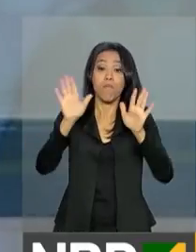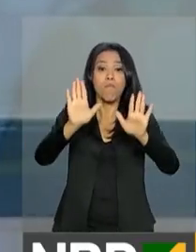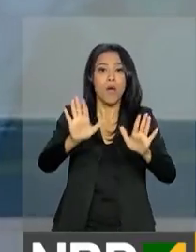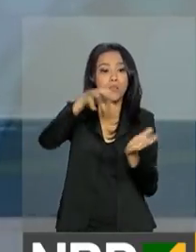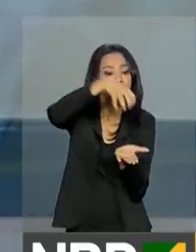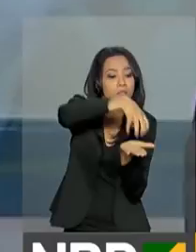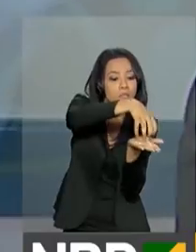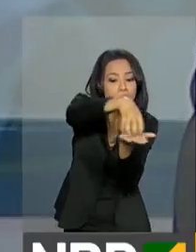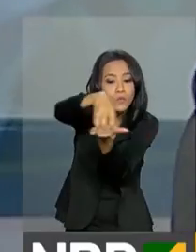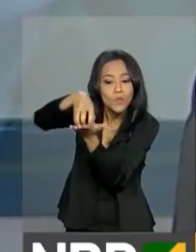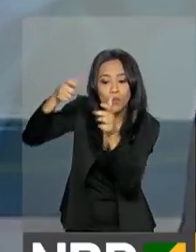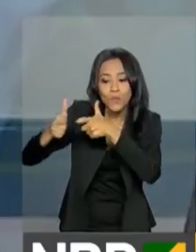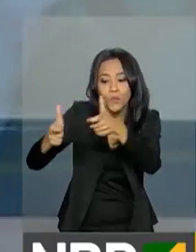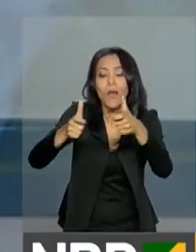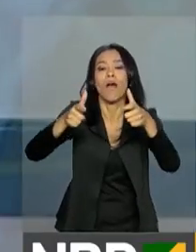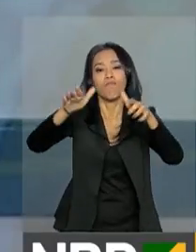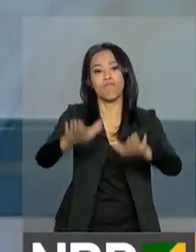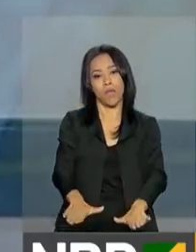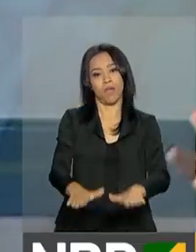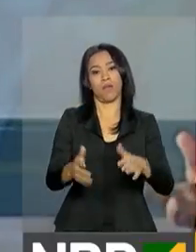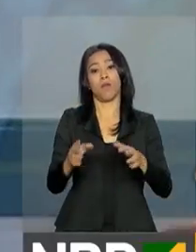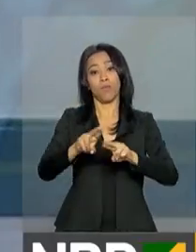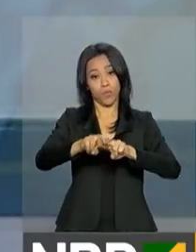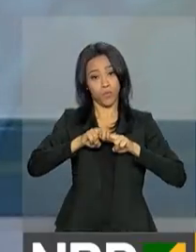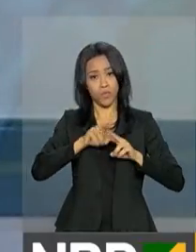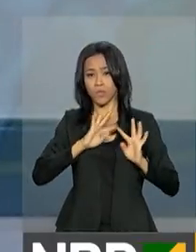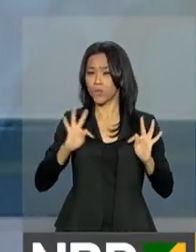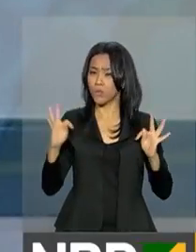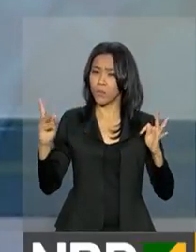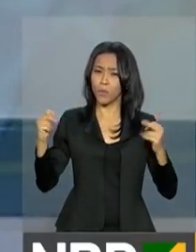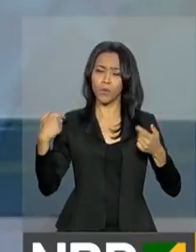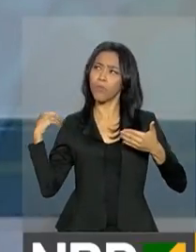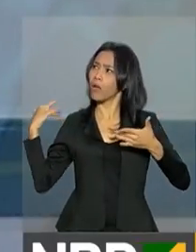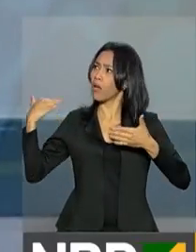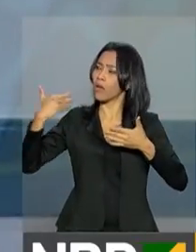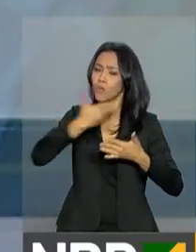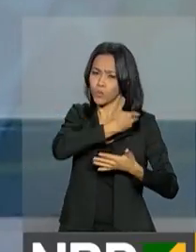preservada. E por isso que todos os governos, especialmente num governo